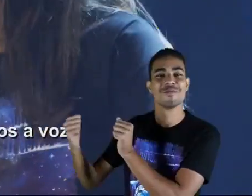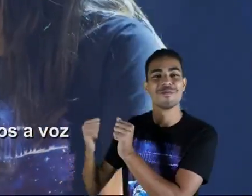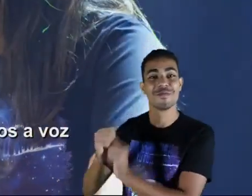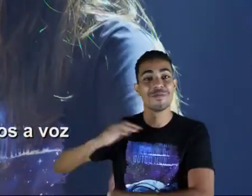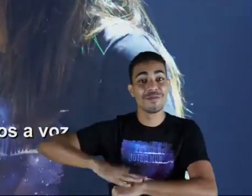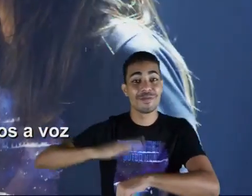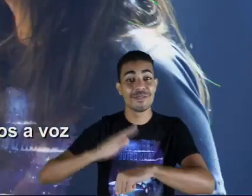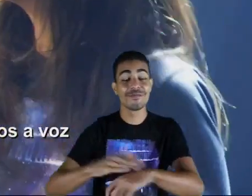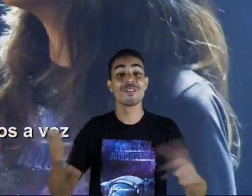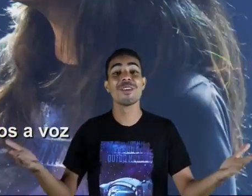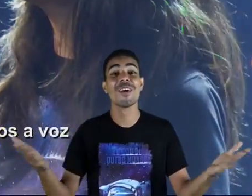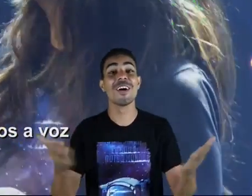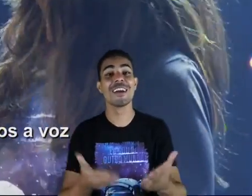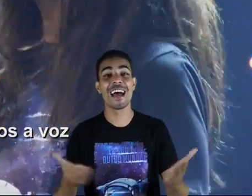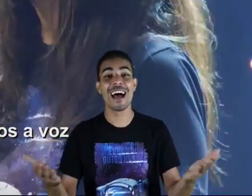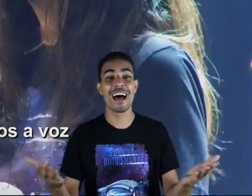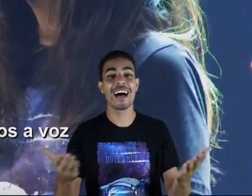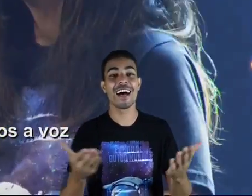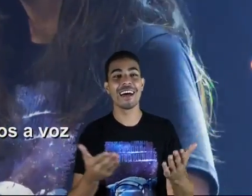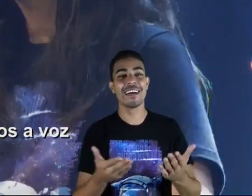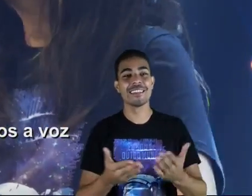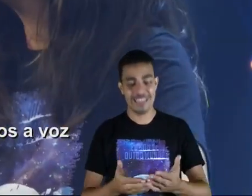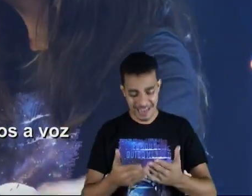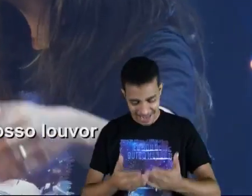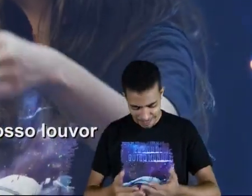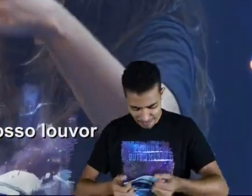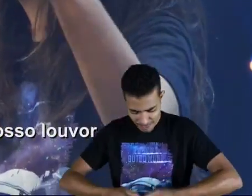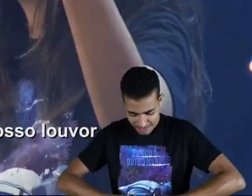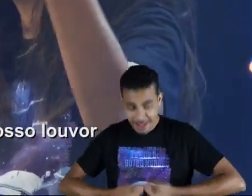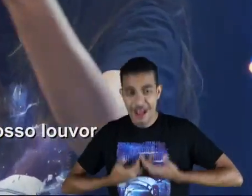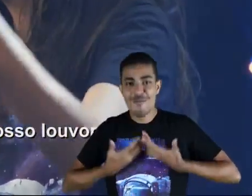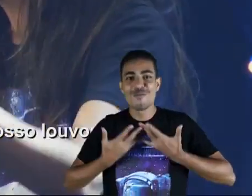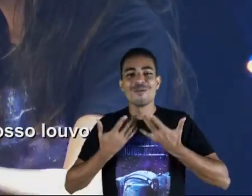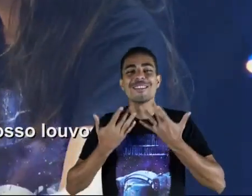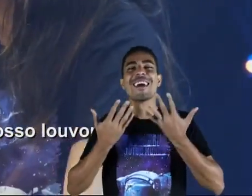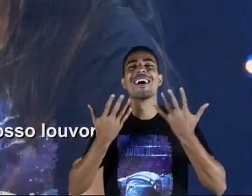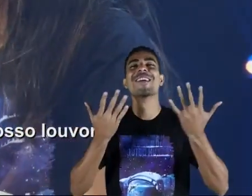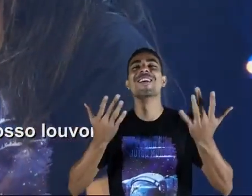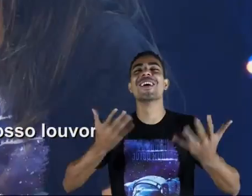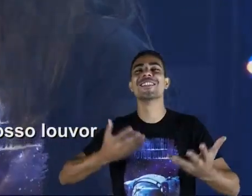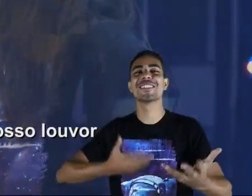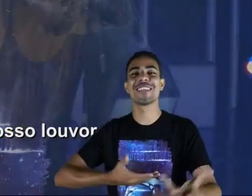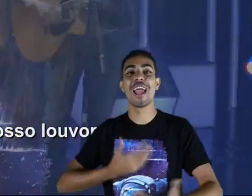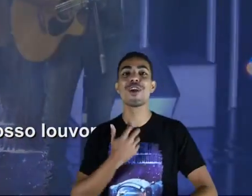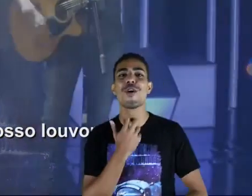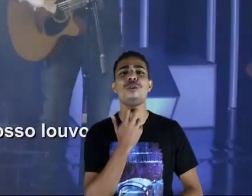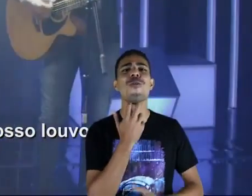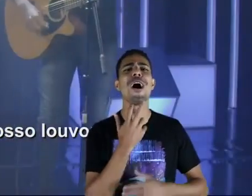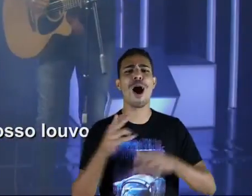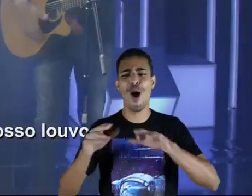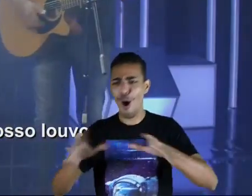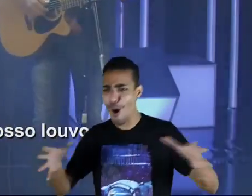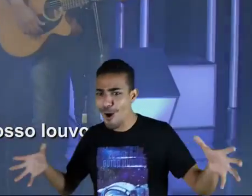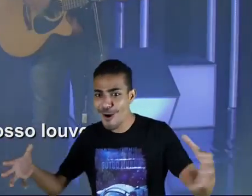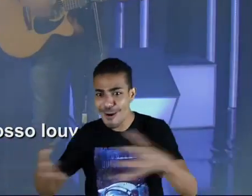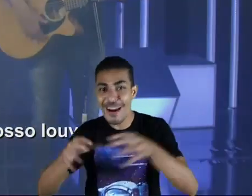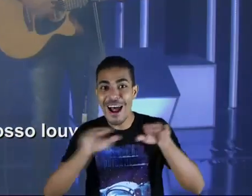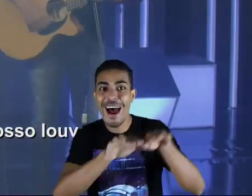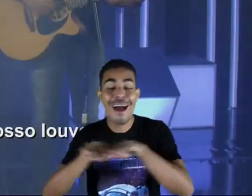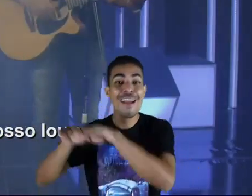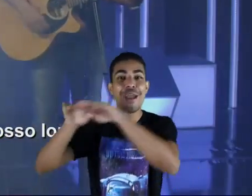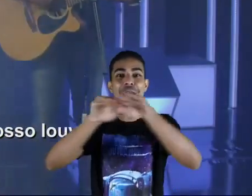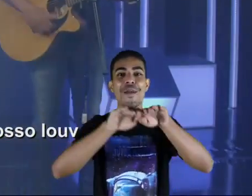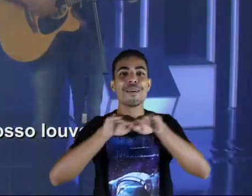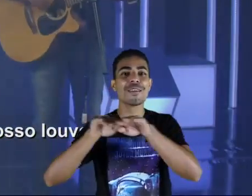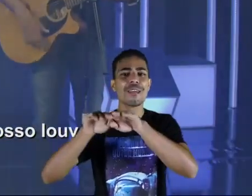lugar. Chegou a hora de levantarmos a voz. Chegou a